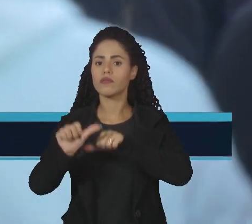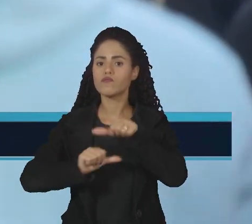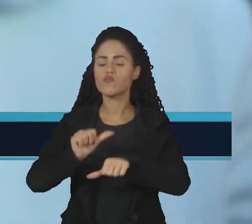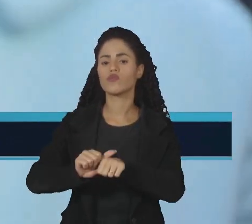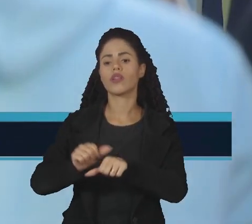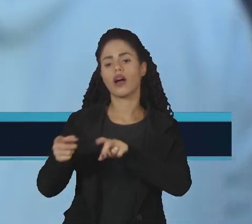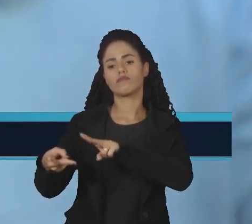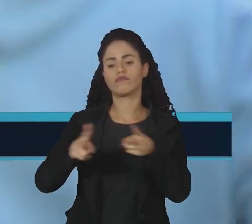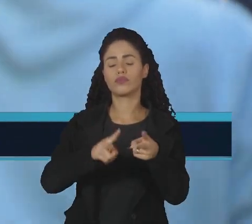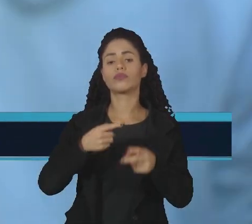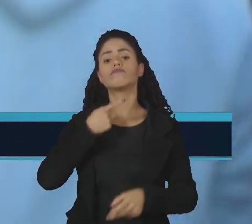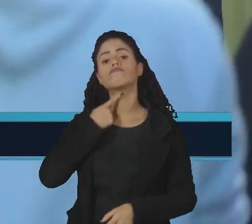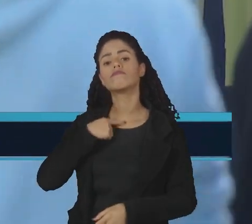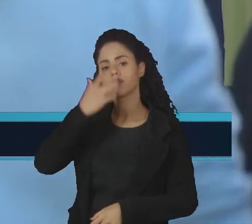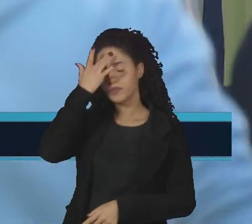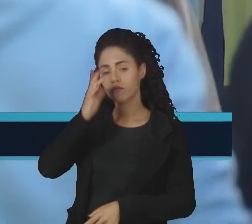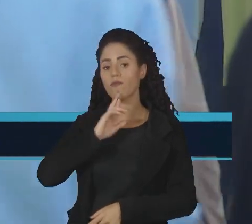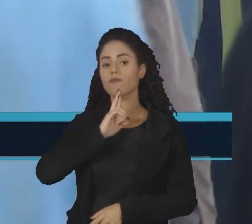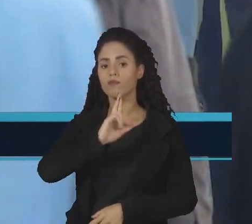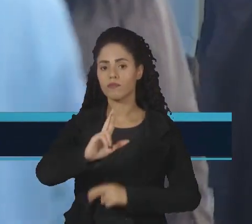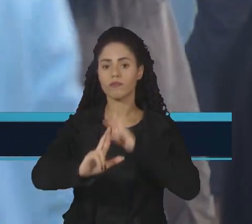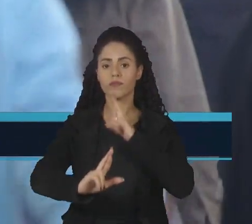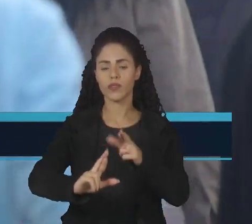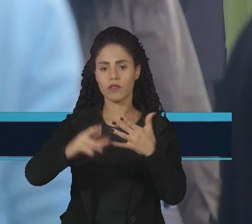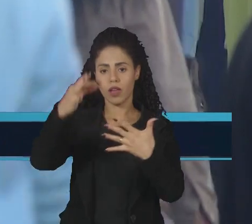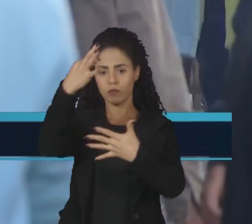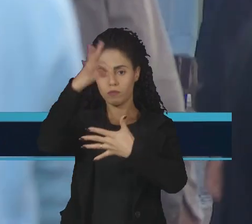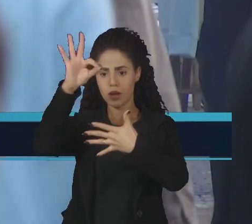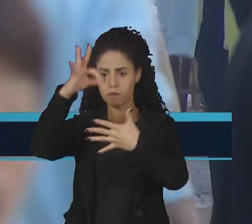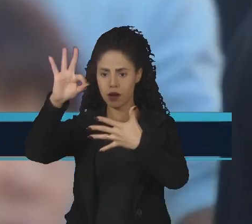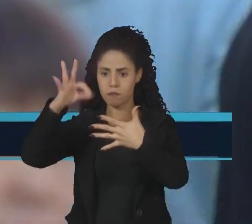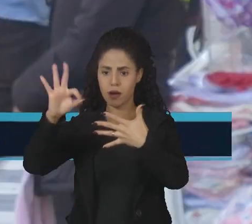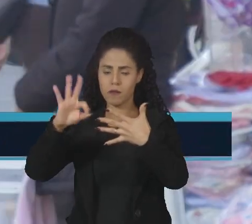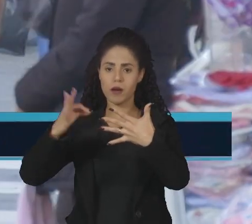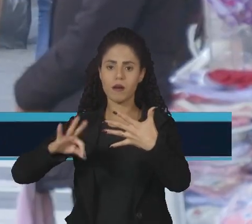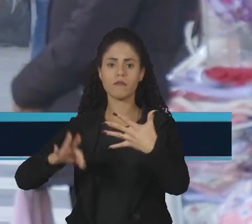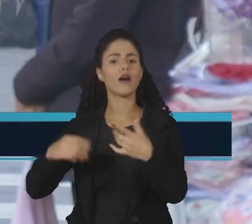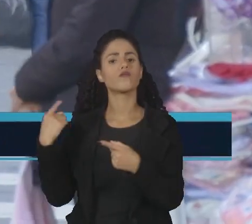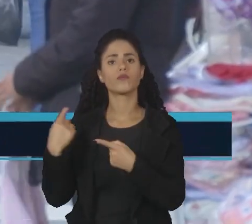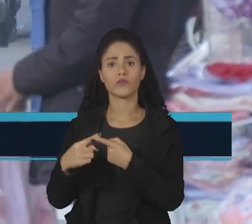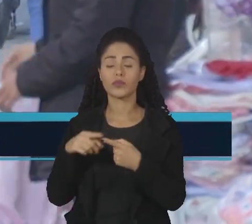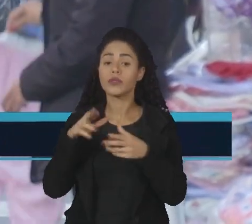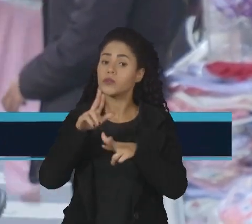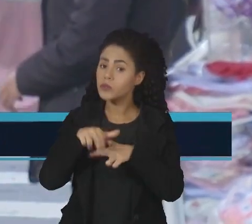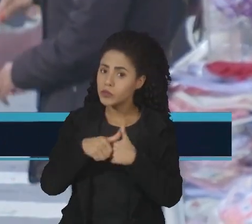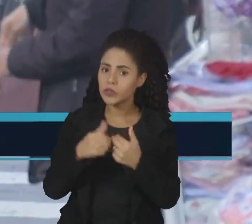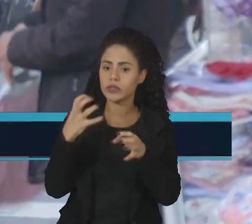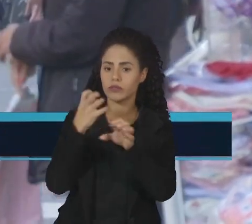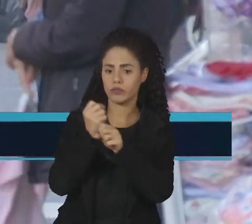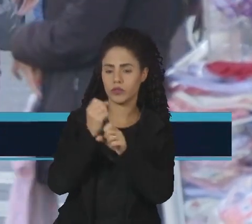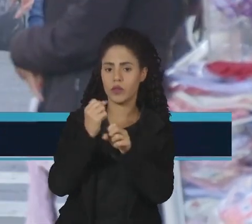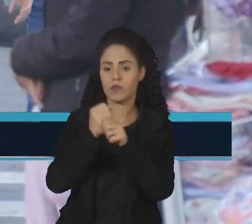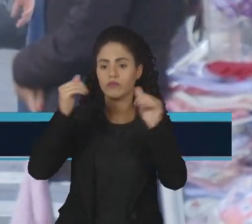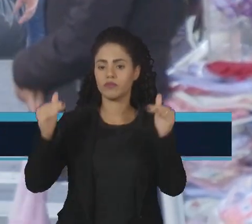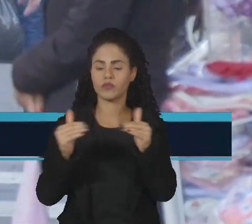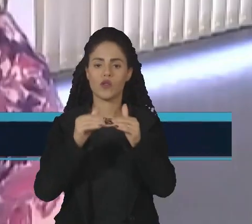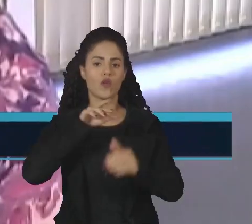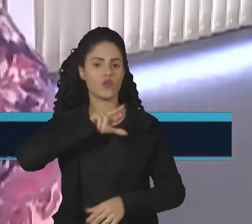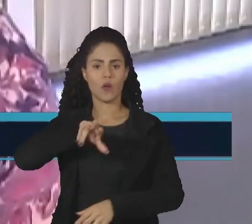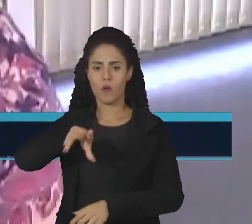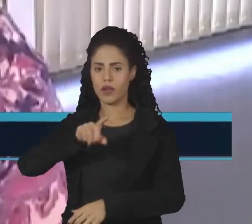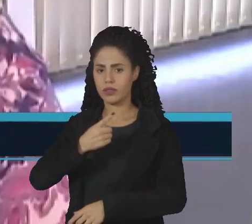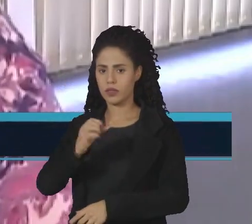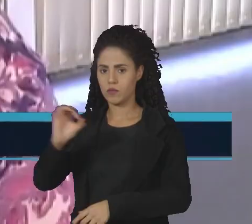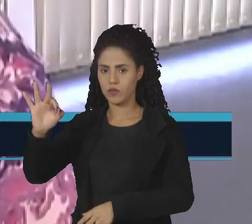Os participantes podiam assinalar mais de um motivo para a demissão. Por isso, a soma não é igual a 100%.